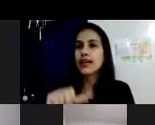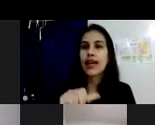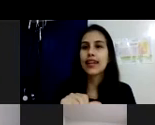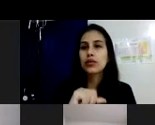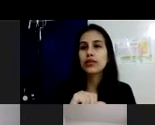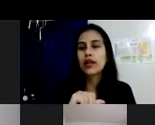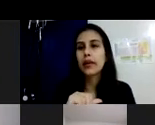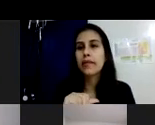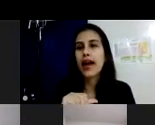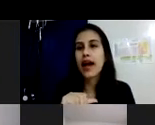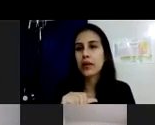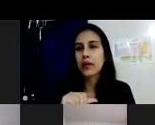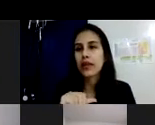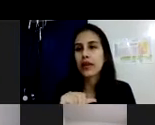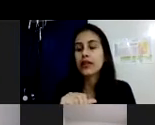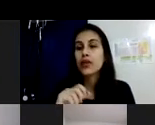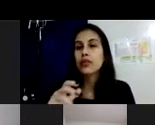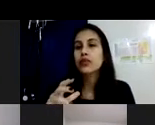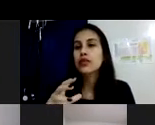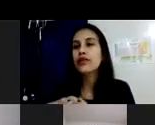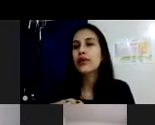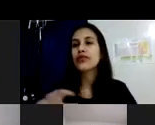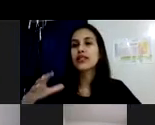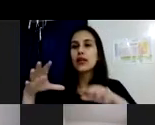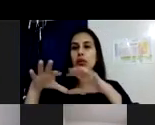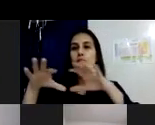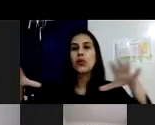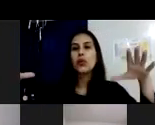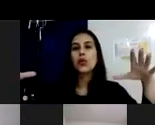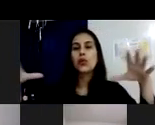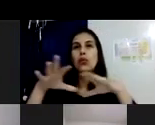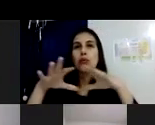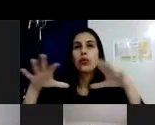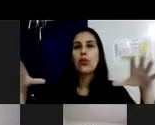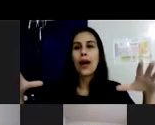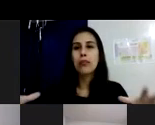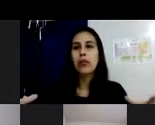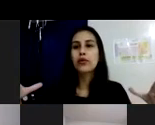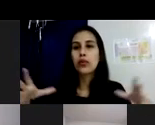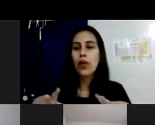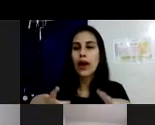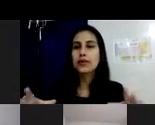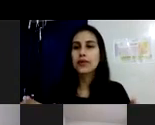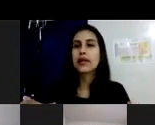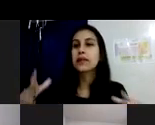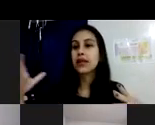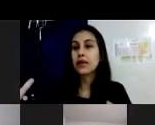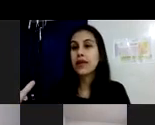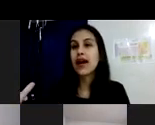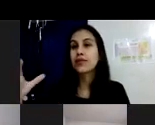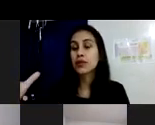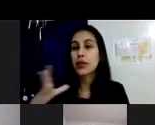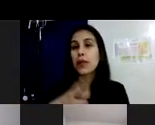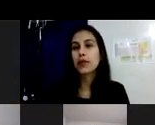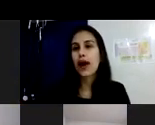levantar e ir lá na cozinha para beber água? Não é possível eu fazer um apoio no quarto dele para ele